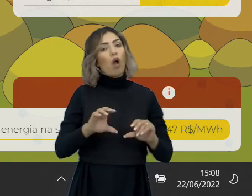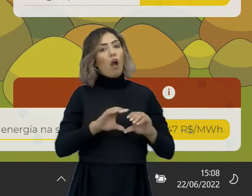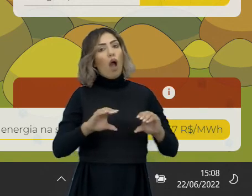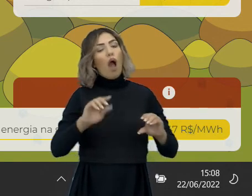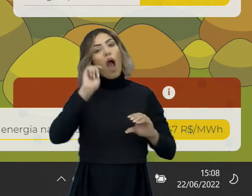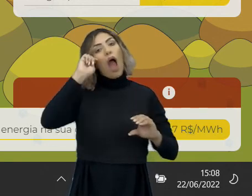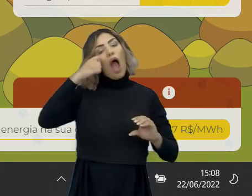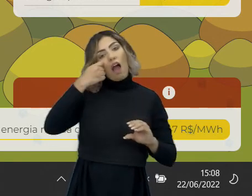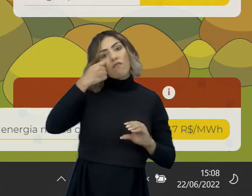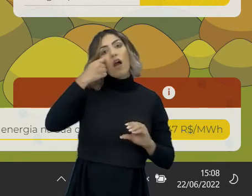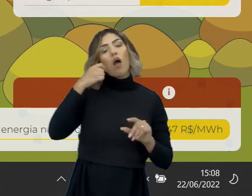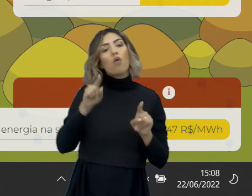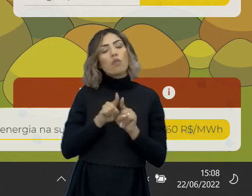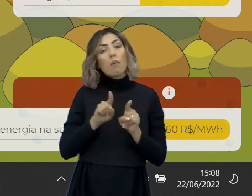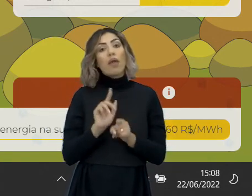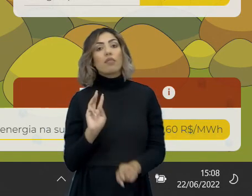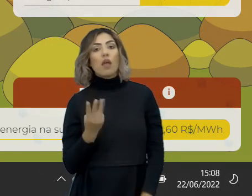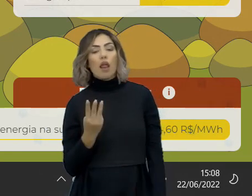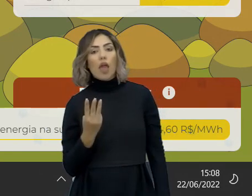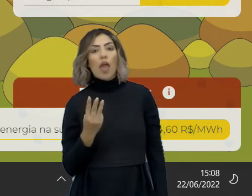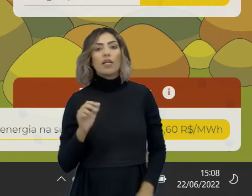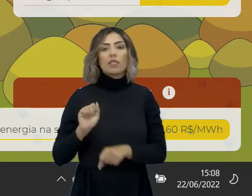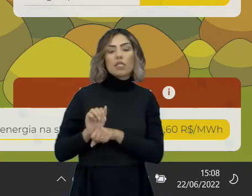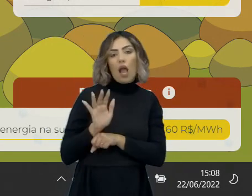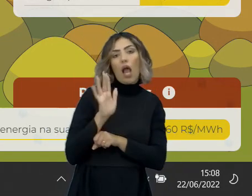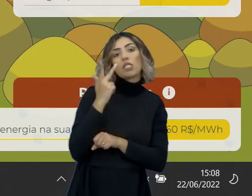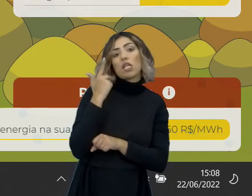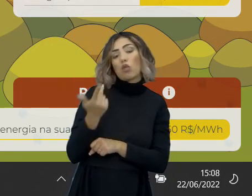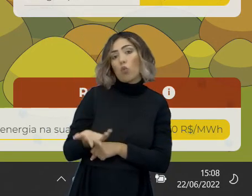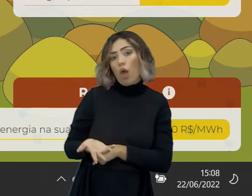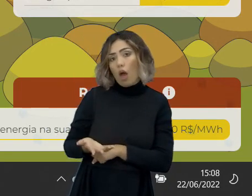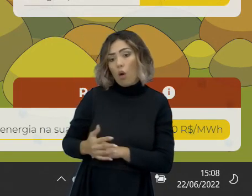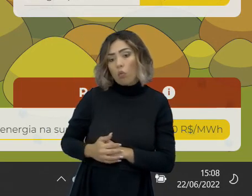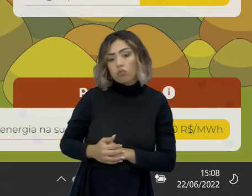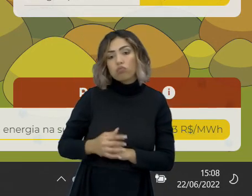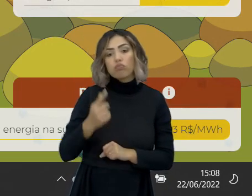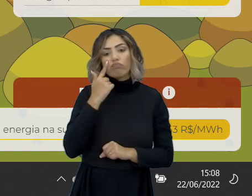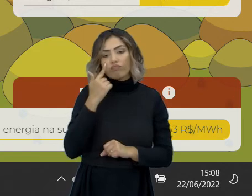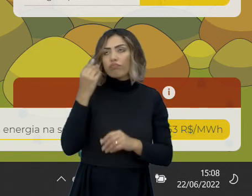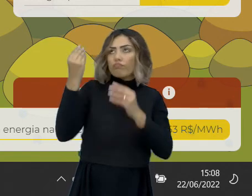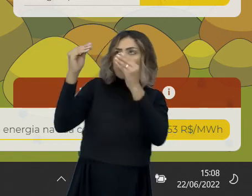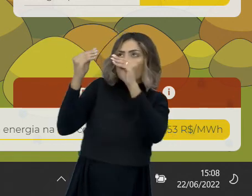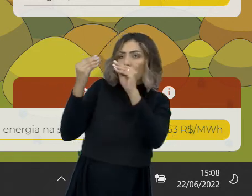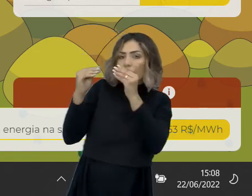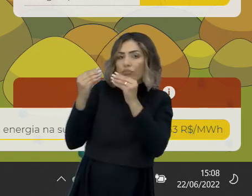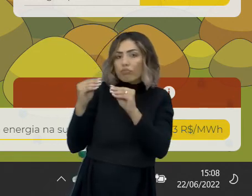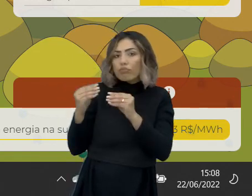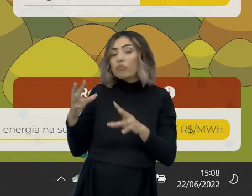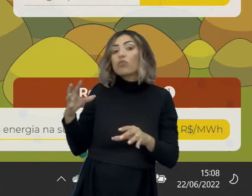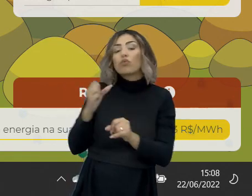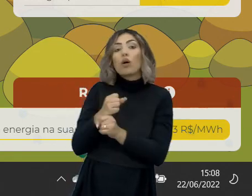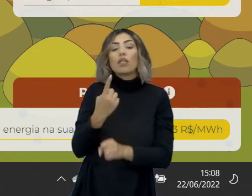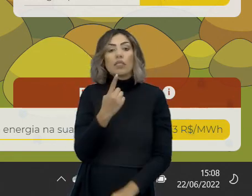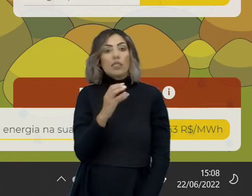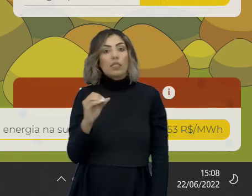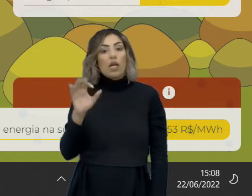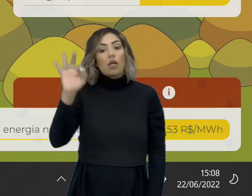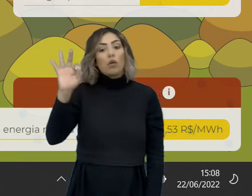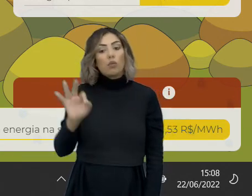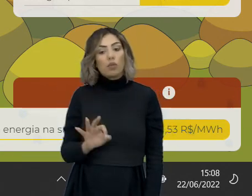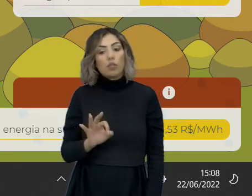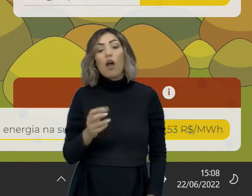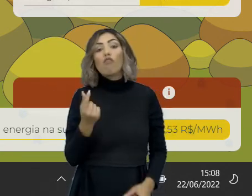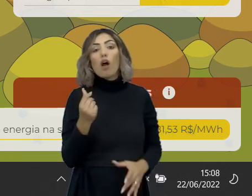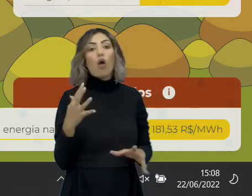consigo 2 aqui. E 3 do gás natural. E gás natural, cadê aqui? 3. Completou 100%, foi para R$